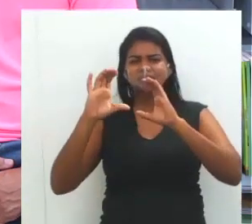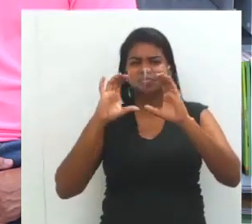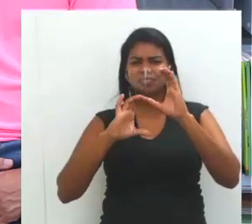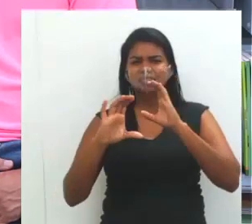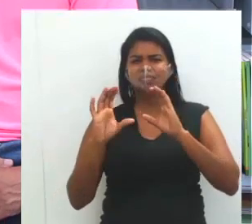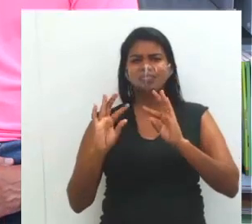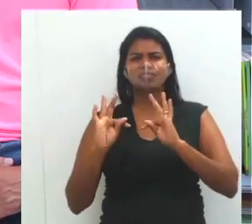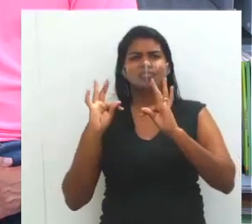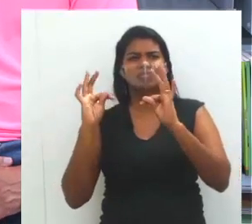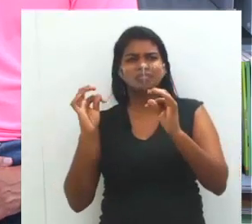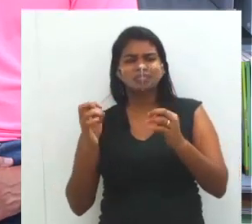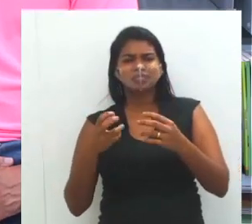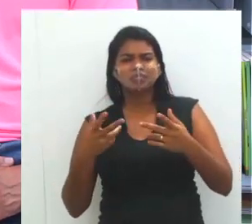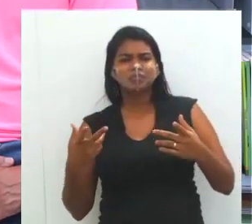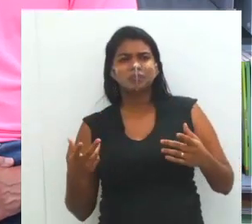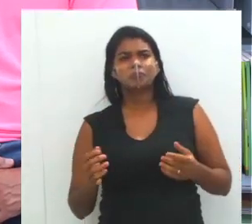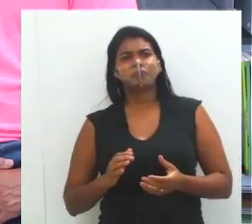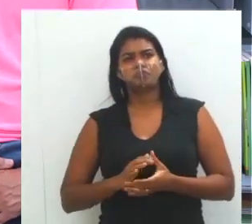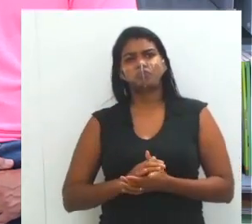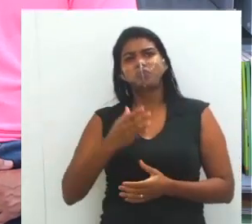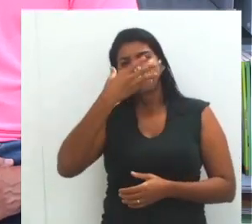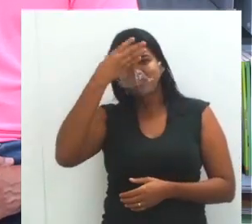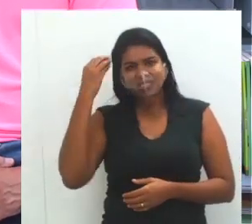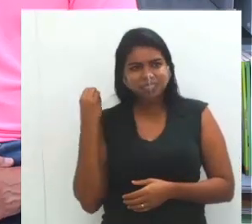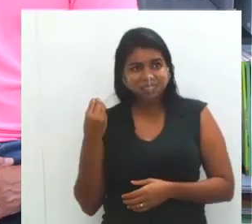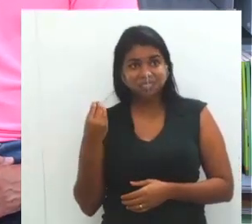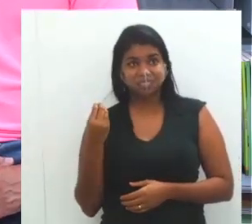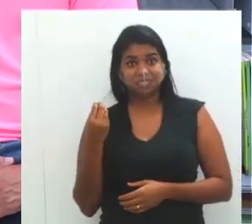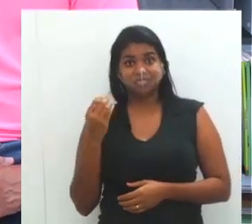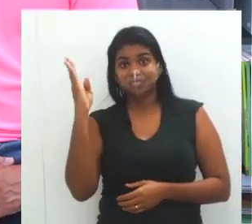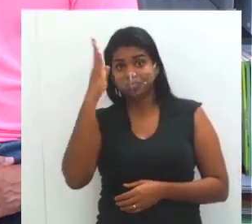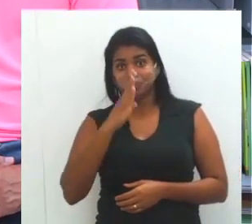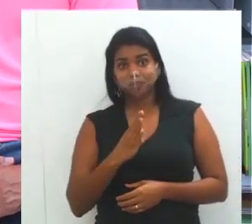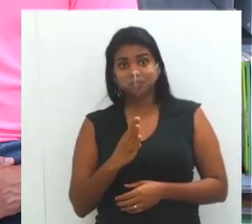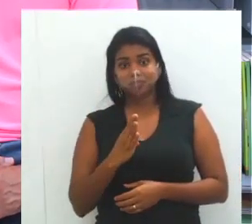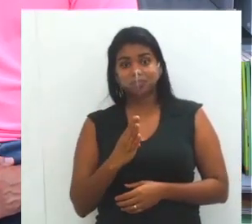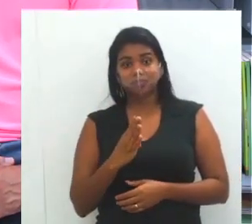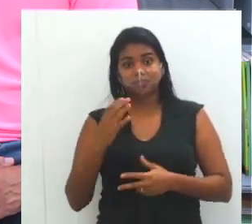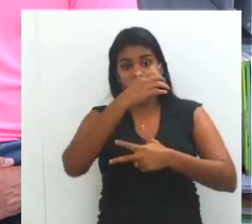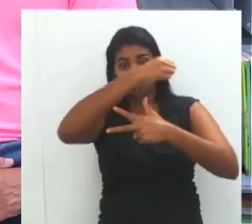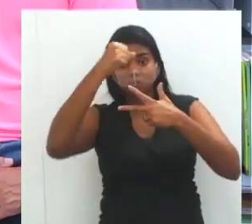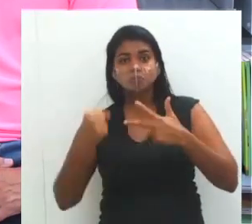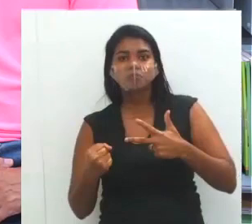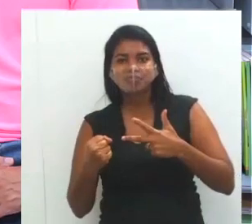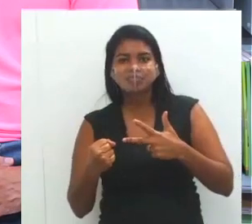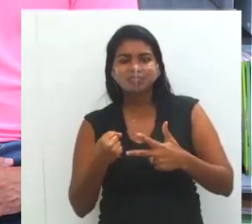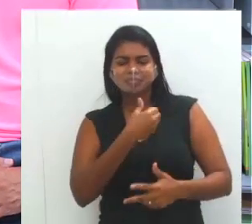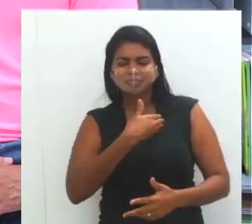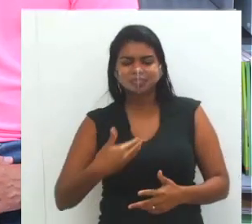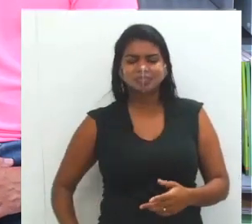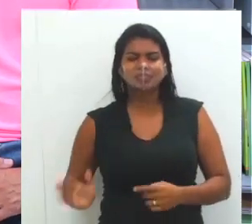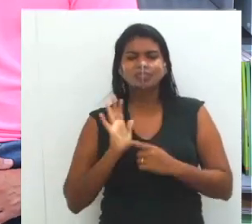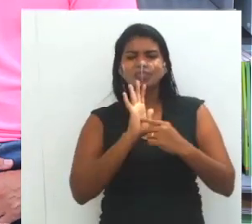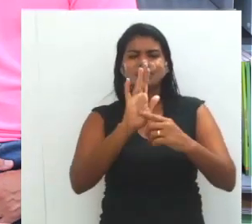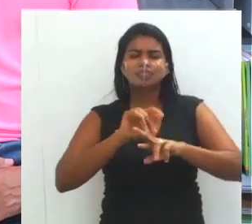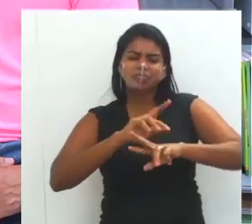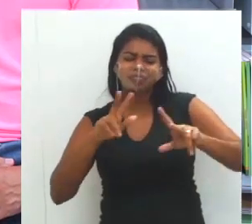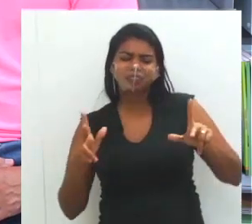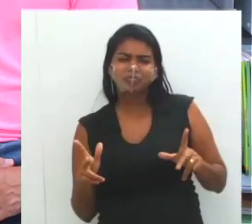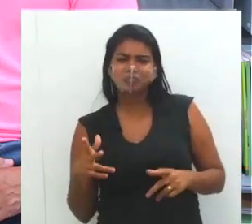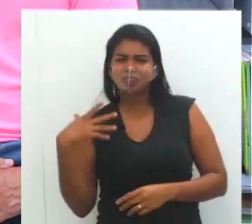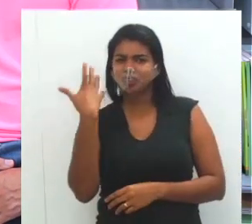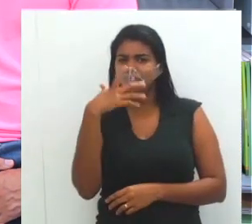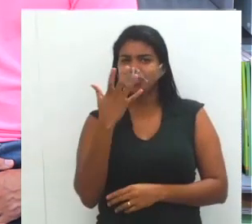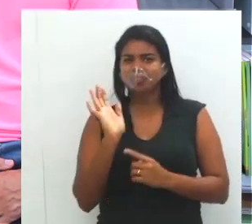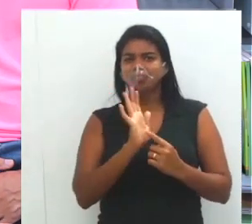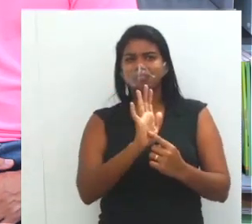cantou toda uma parte, uma região esquecida do Brasil, do poder público. Isso é retratado em várias músicas. Então nós